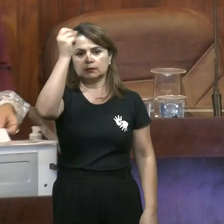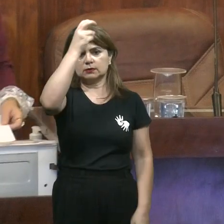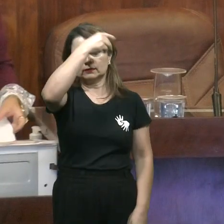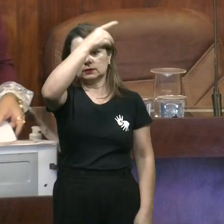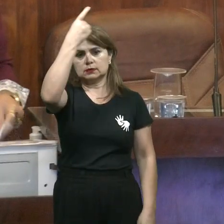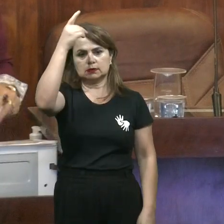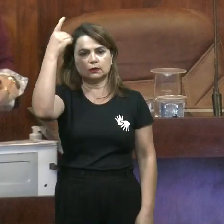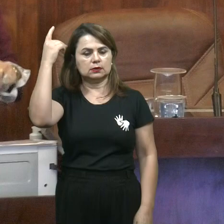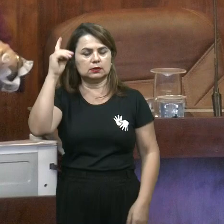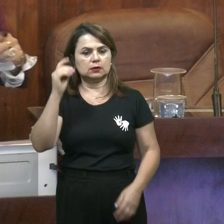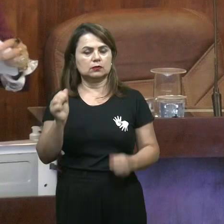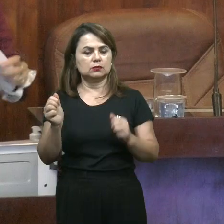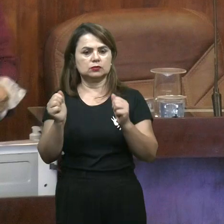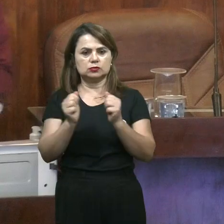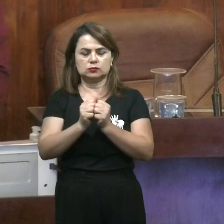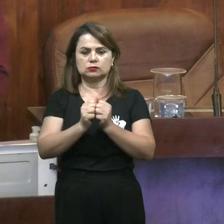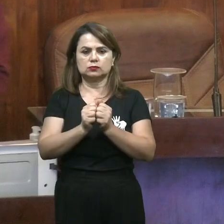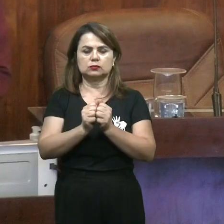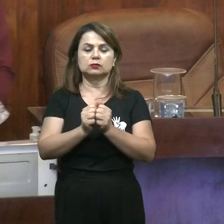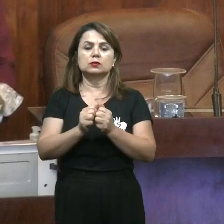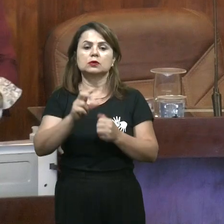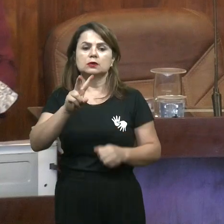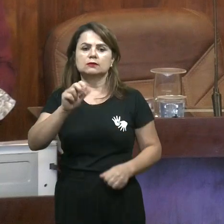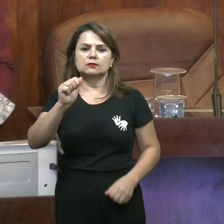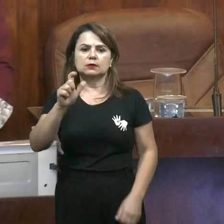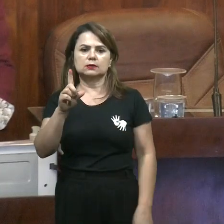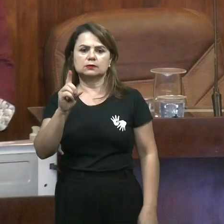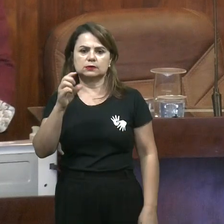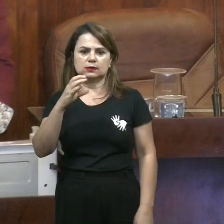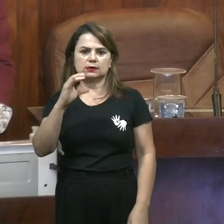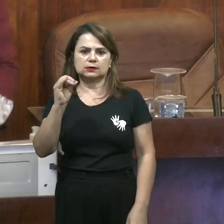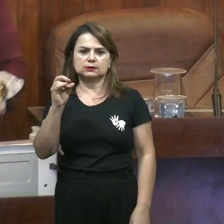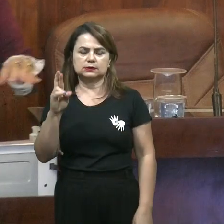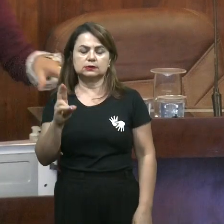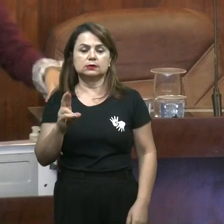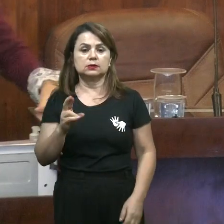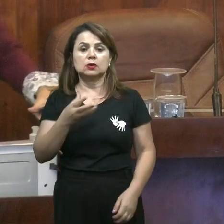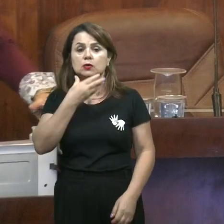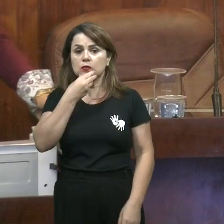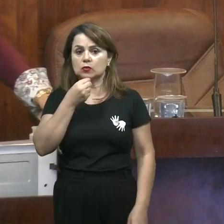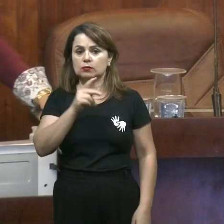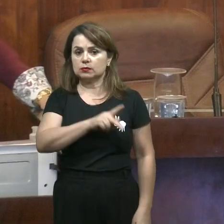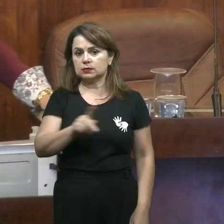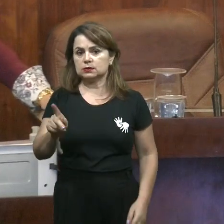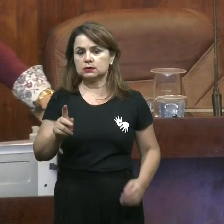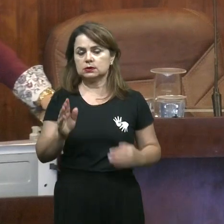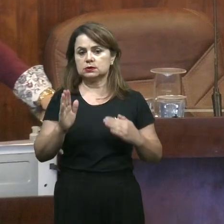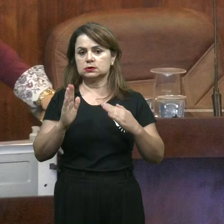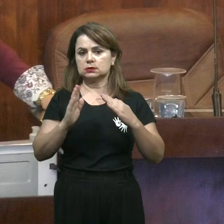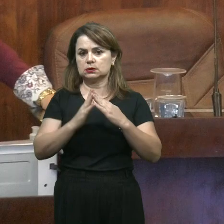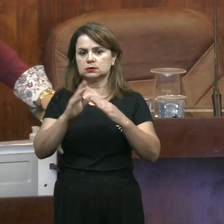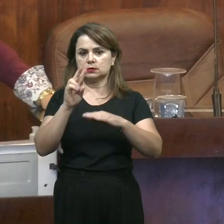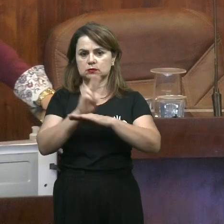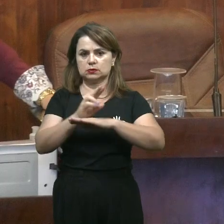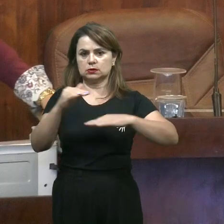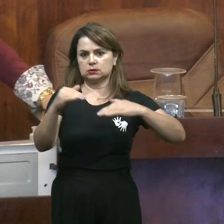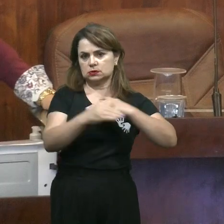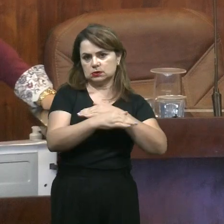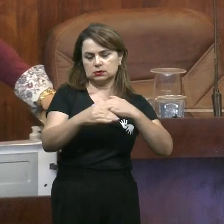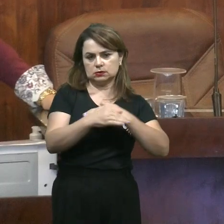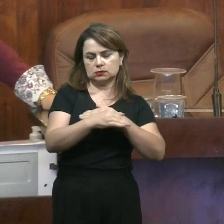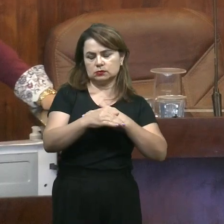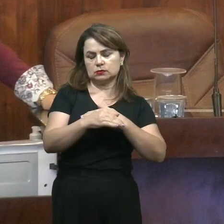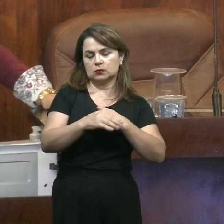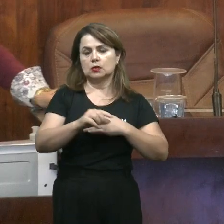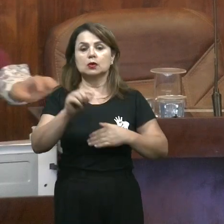o diretor-presidente da Indúrbio, senhor Valdeci Fogaça de Oliveira, informar a esta Casa de Leis sobre a possibilidade